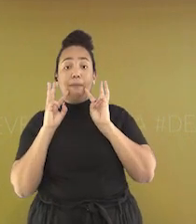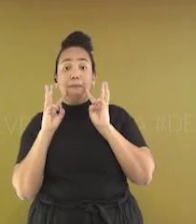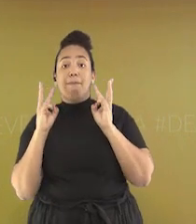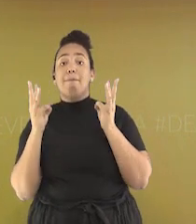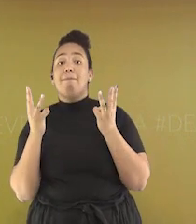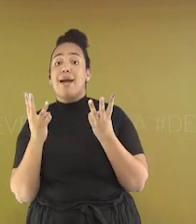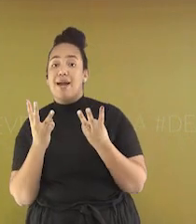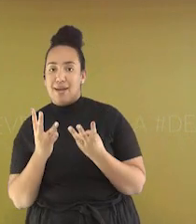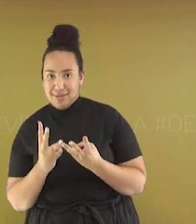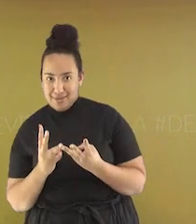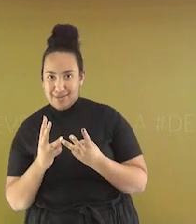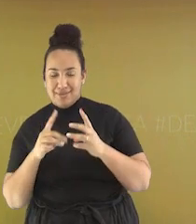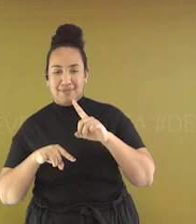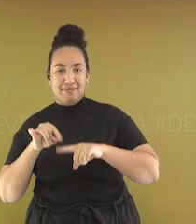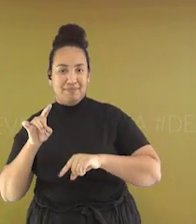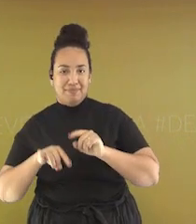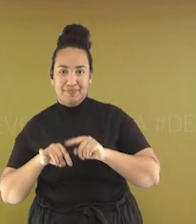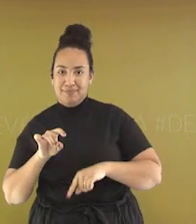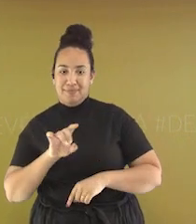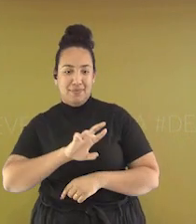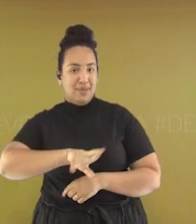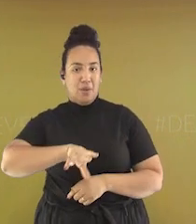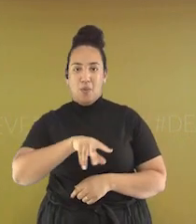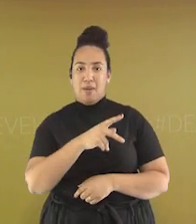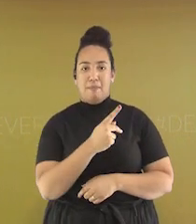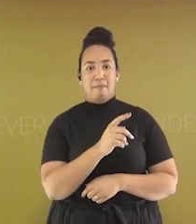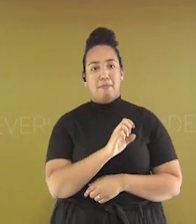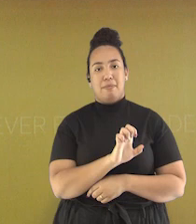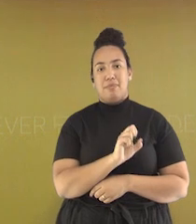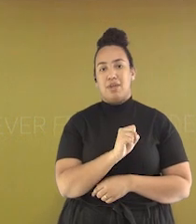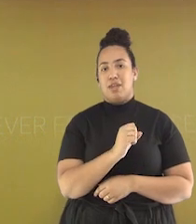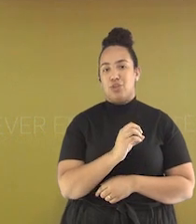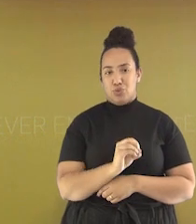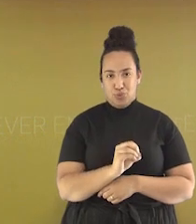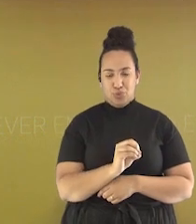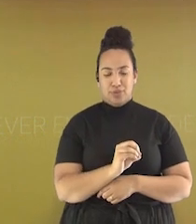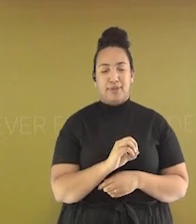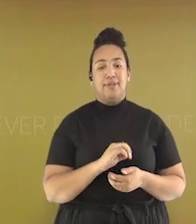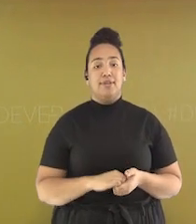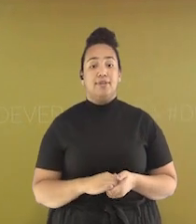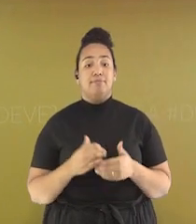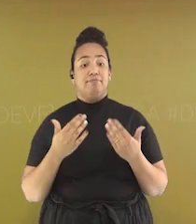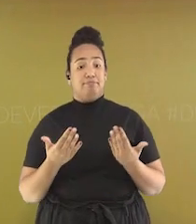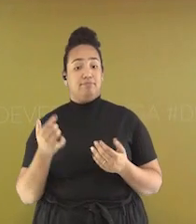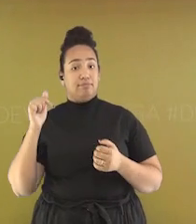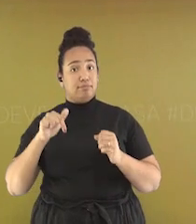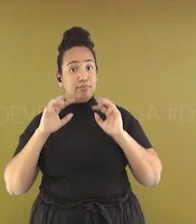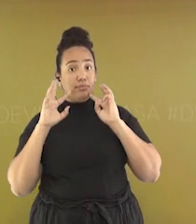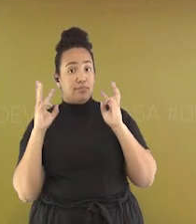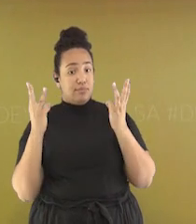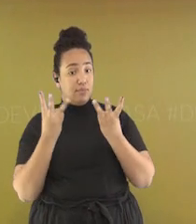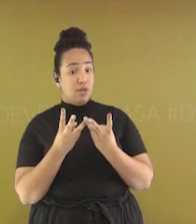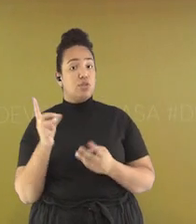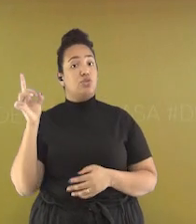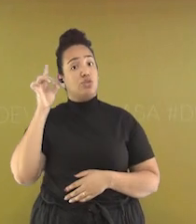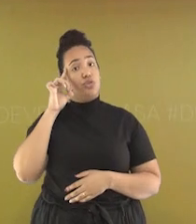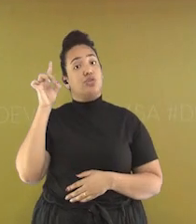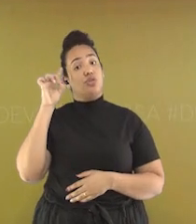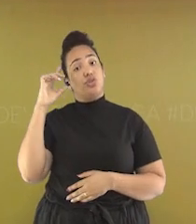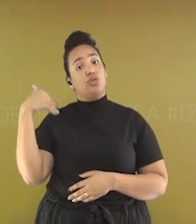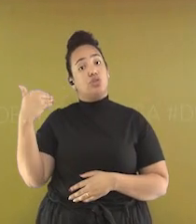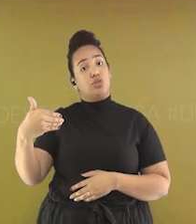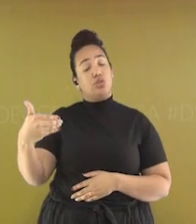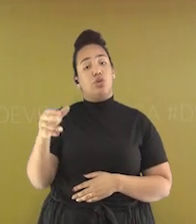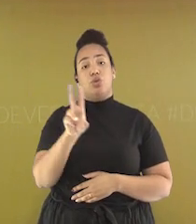balanças medem as massas dos corpos e objetos, não o peso deles. Essa grandeza massa é muito utilizada